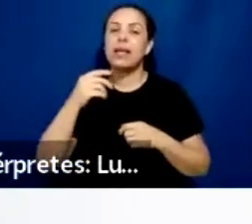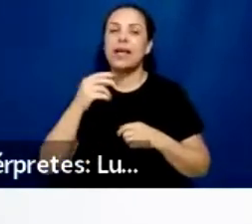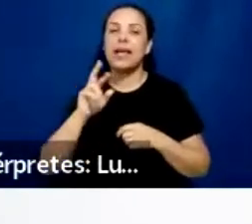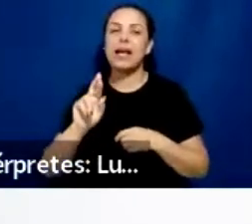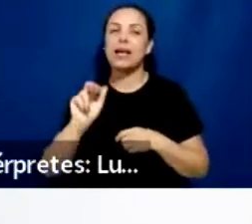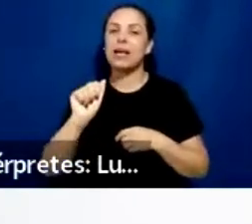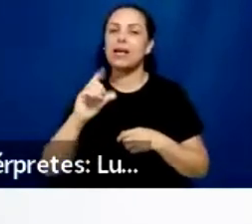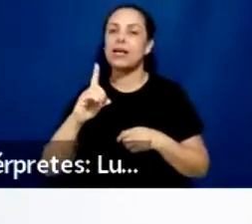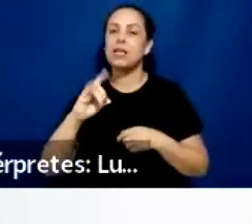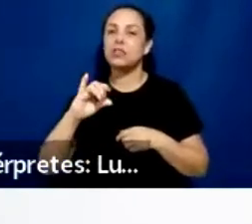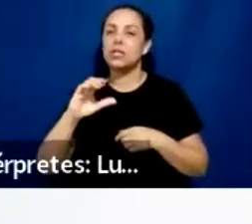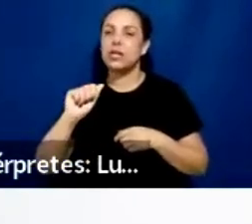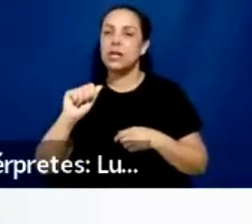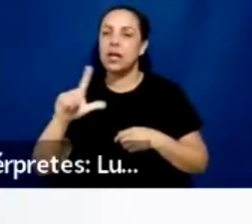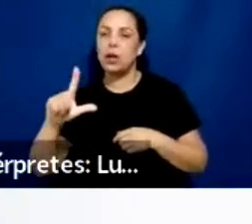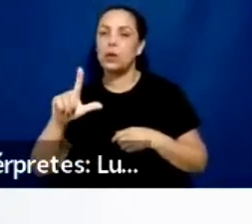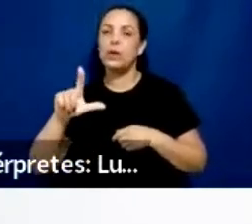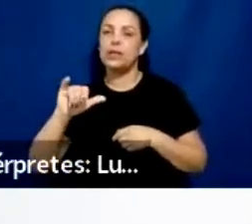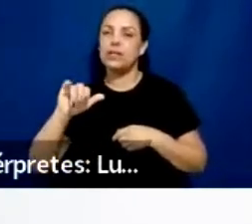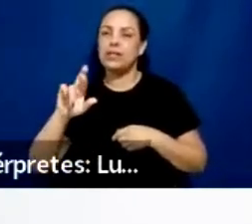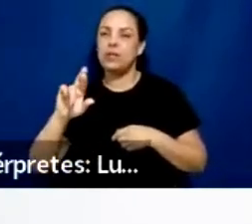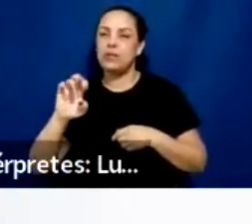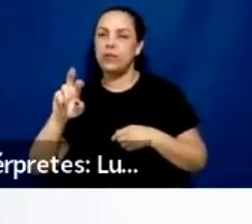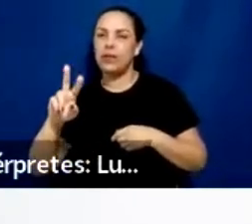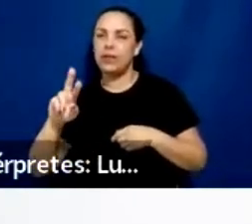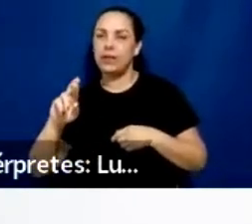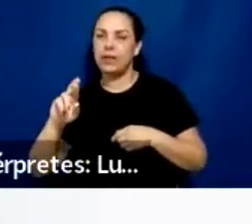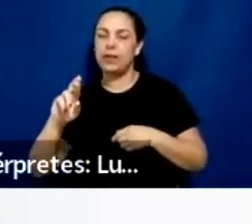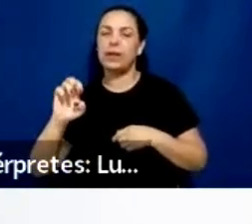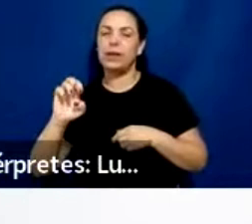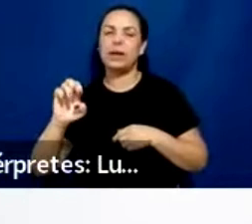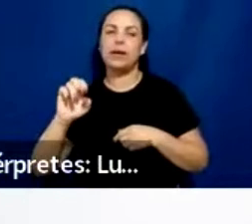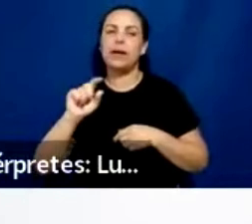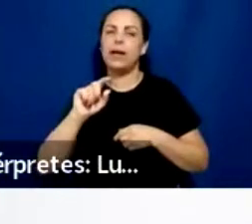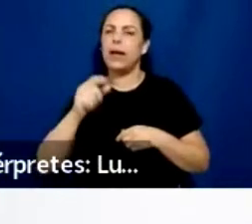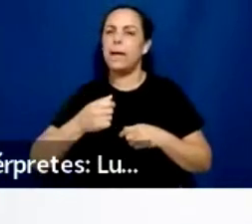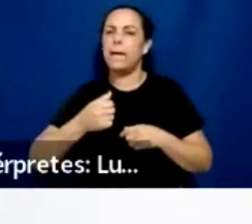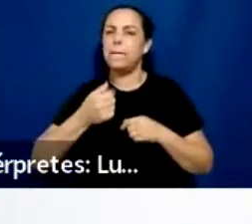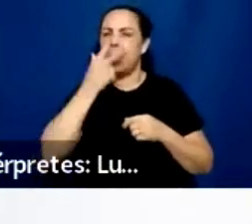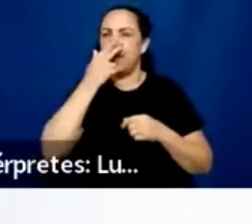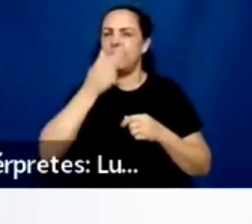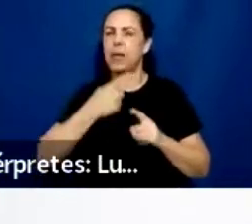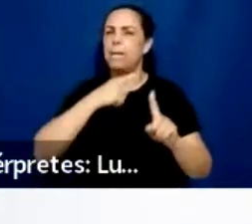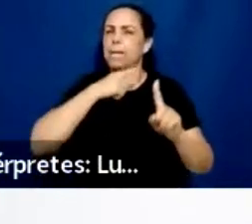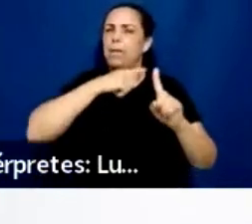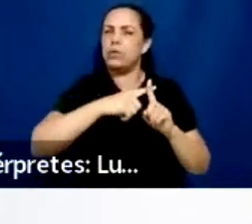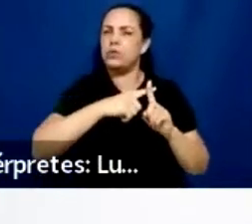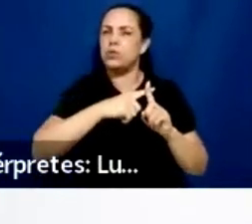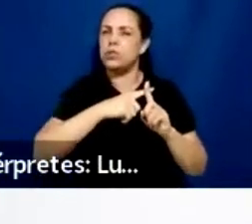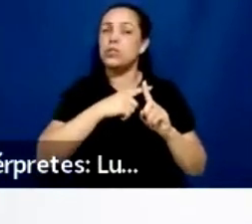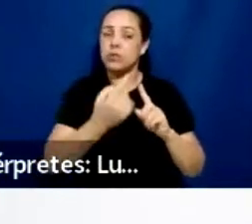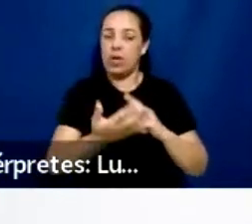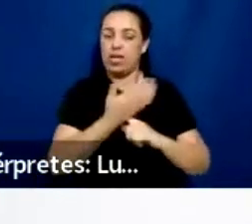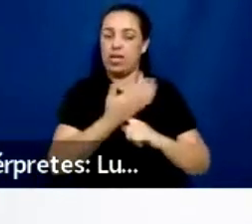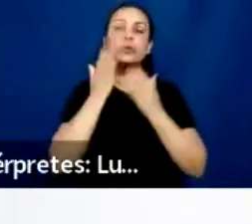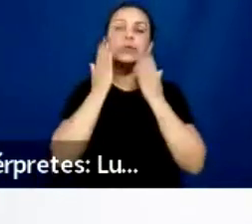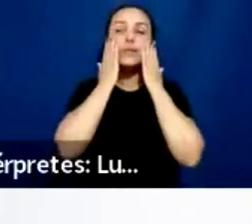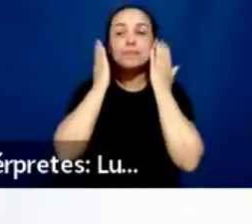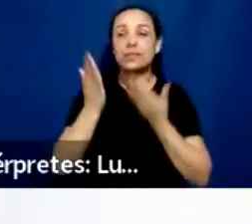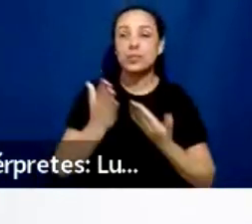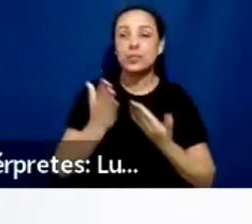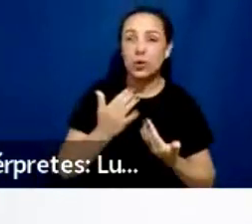dele acaba sendo negativo, que vai trazendo aí envelhecimento precoce, mutação do DNA, destruição da membrana lipídica e